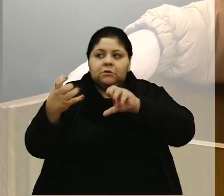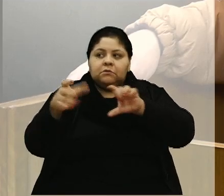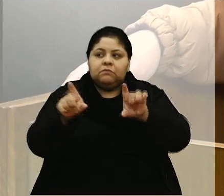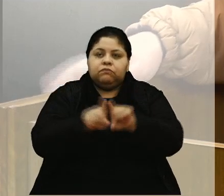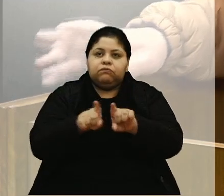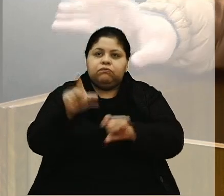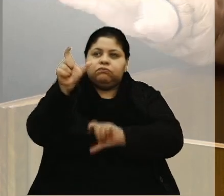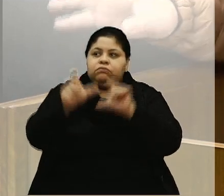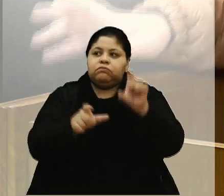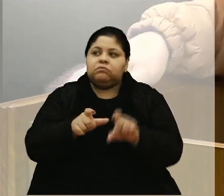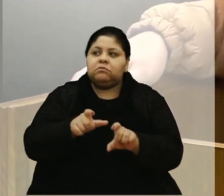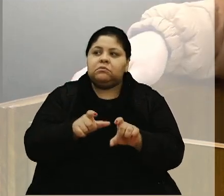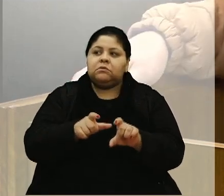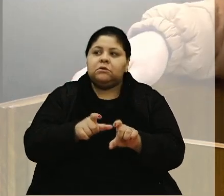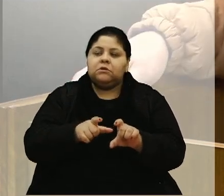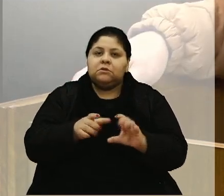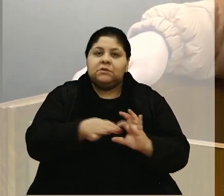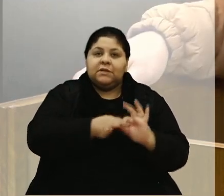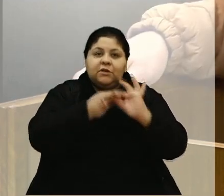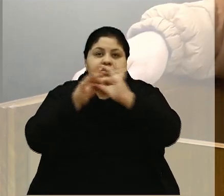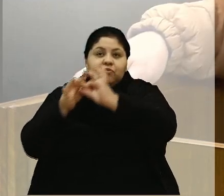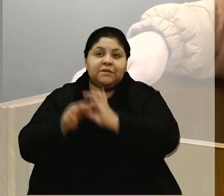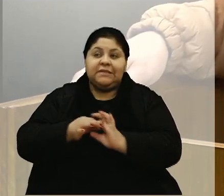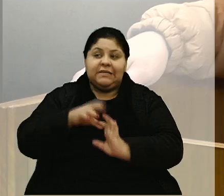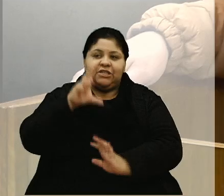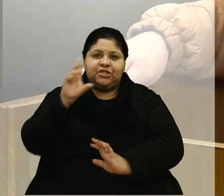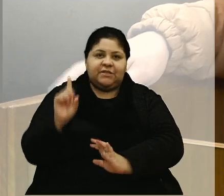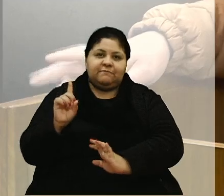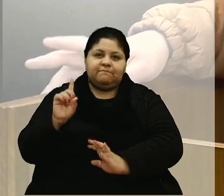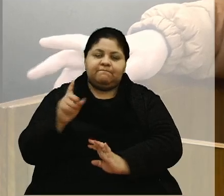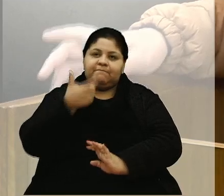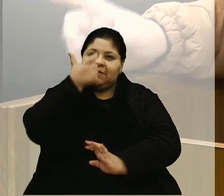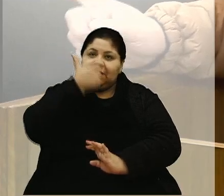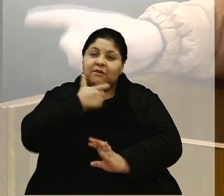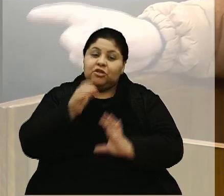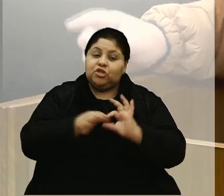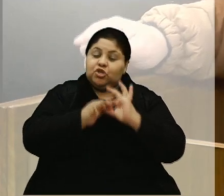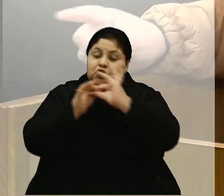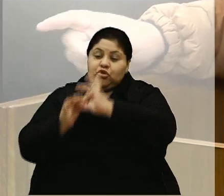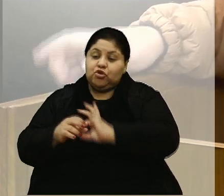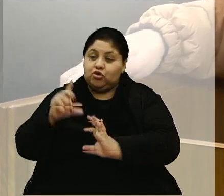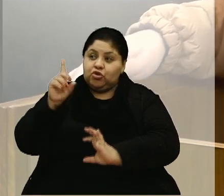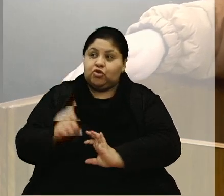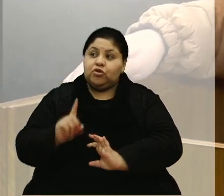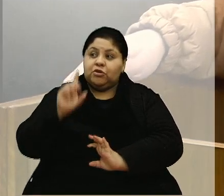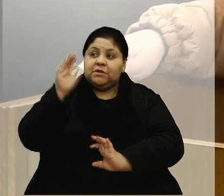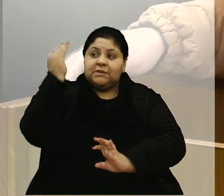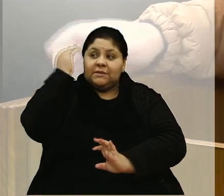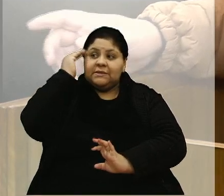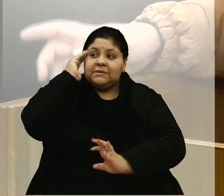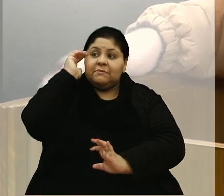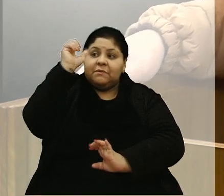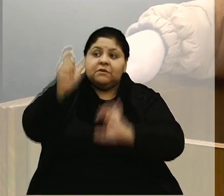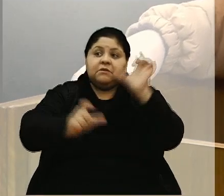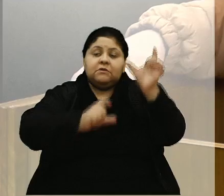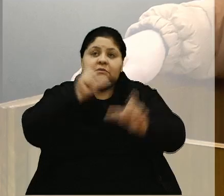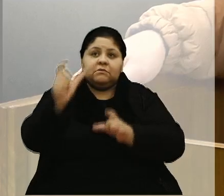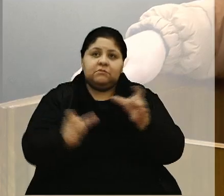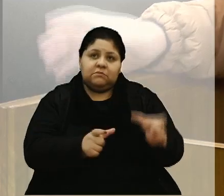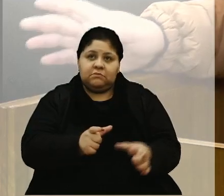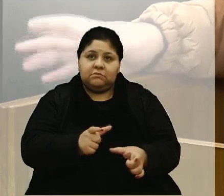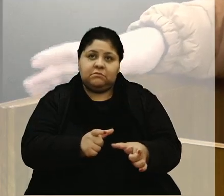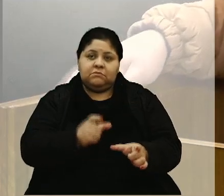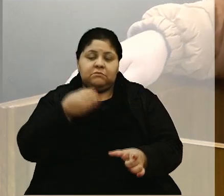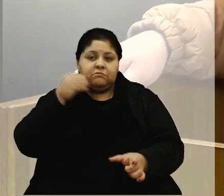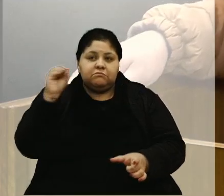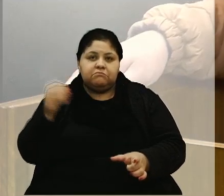pessoas muitas vezes falam: mas a gente tem que unir a direita. Eu acho que unir a direita é o eleitor saber quem é quem. Quem se aproveita da direita, quem se aproveita da